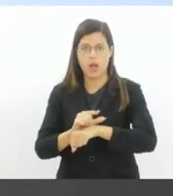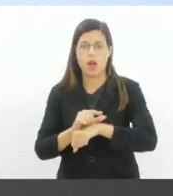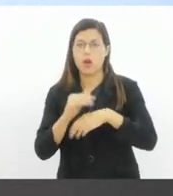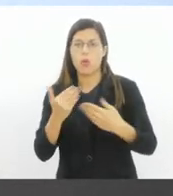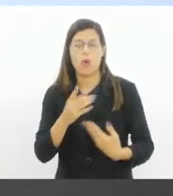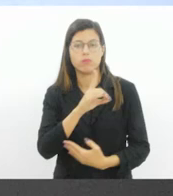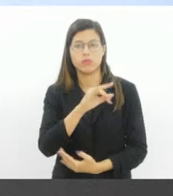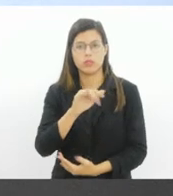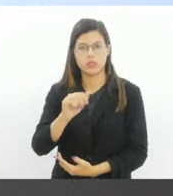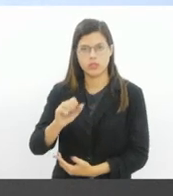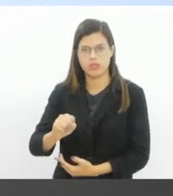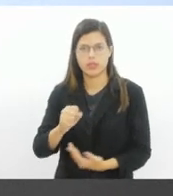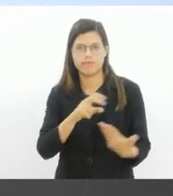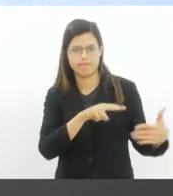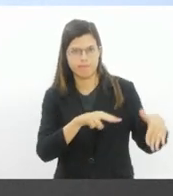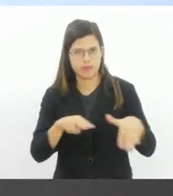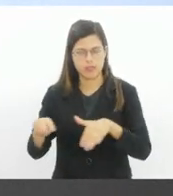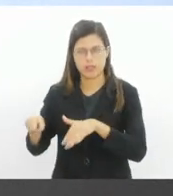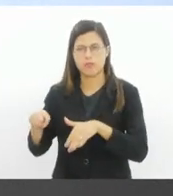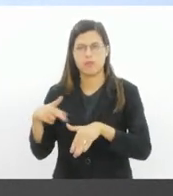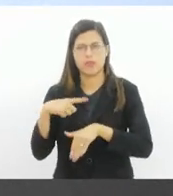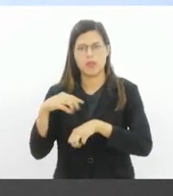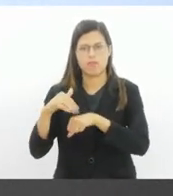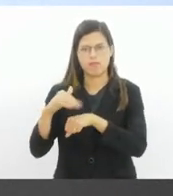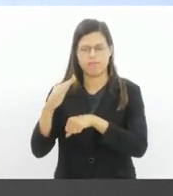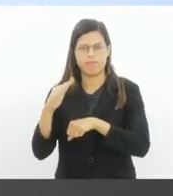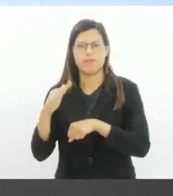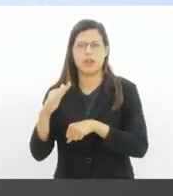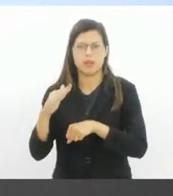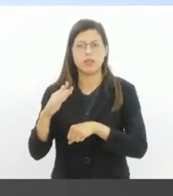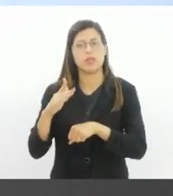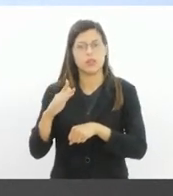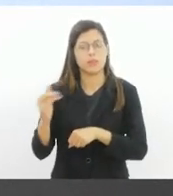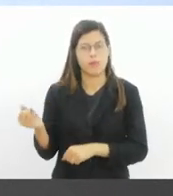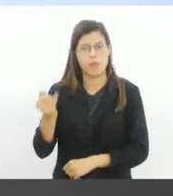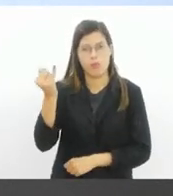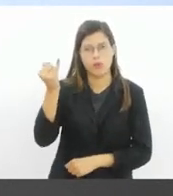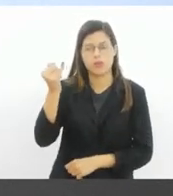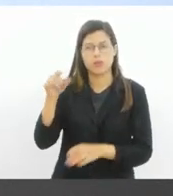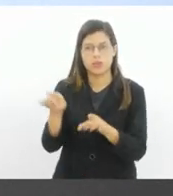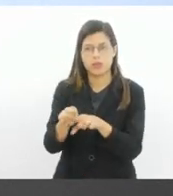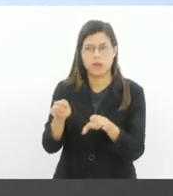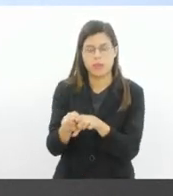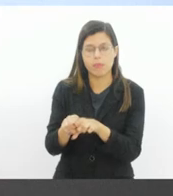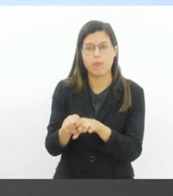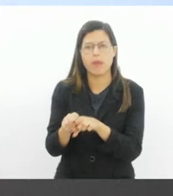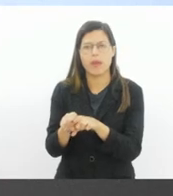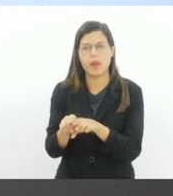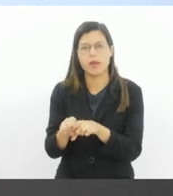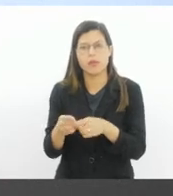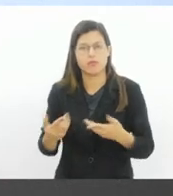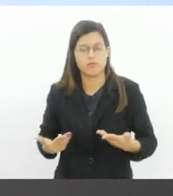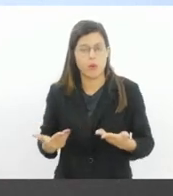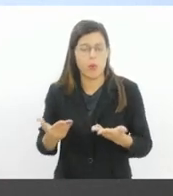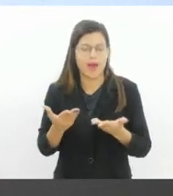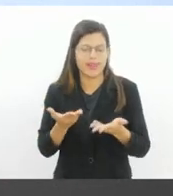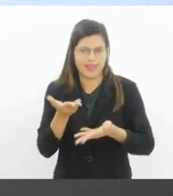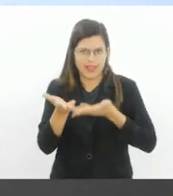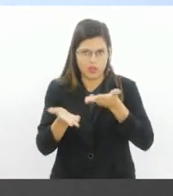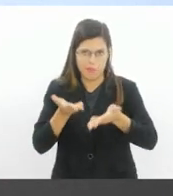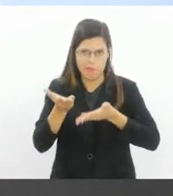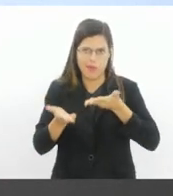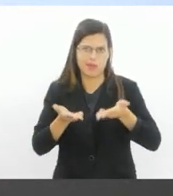da semana, e isso é importante também para o próprio aparelhamento do Estado, né? Dos serviços em si, dos